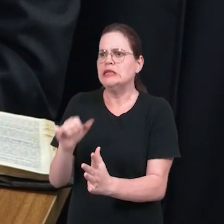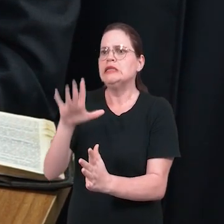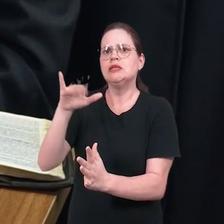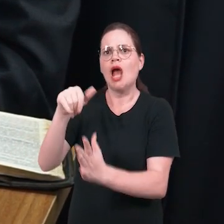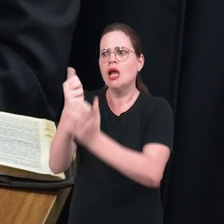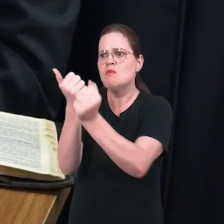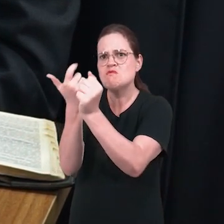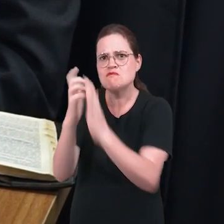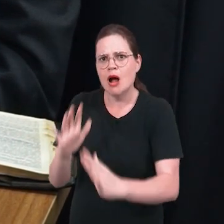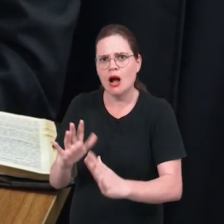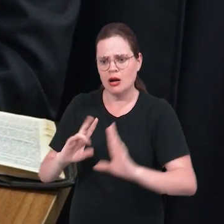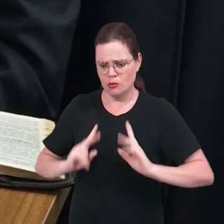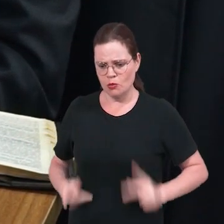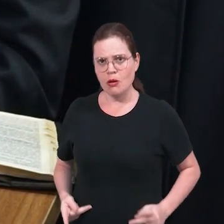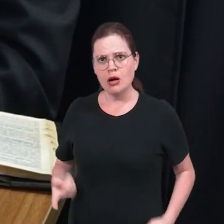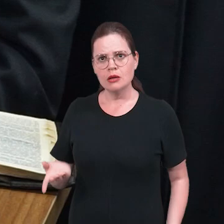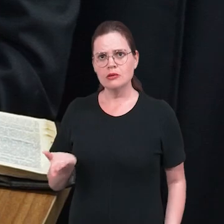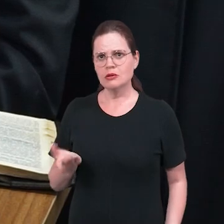aquilo?